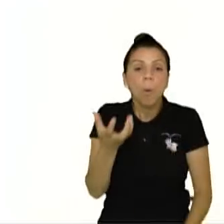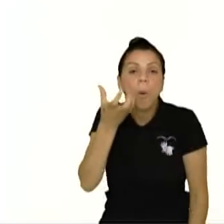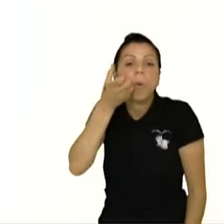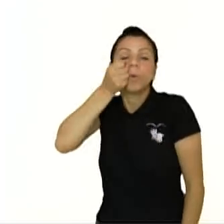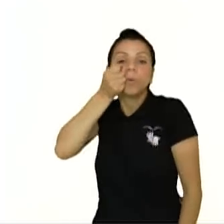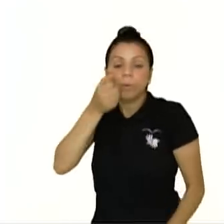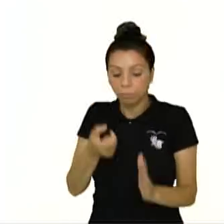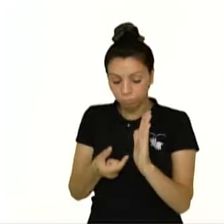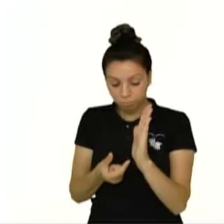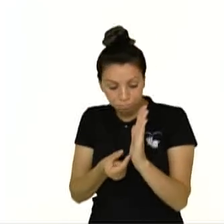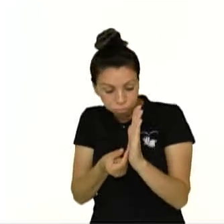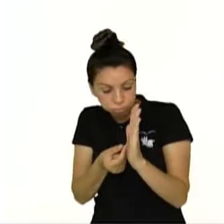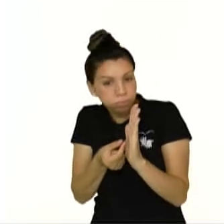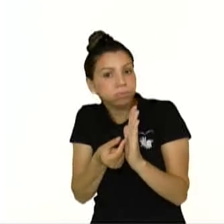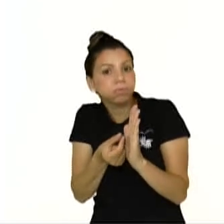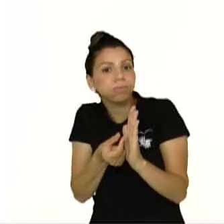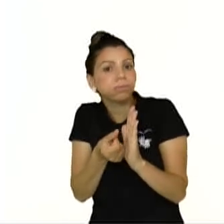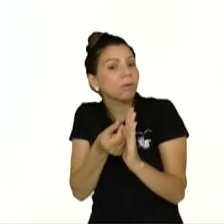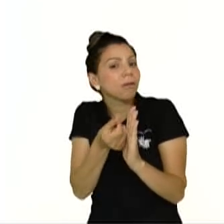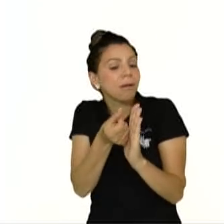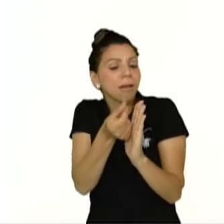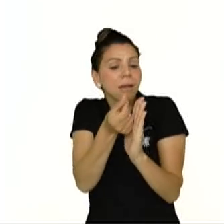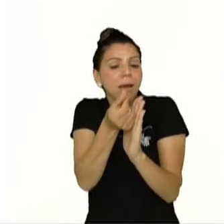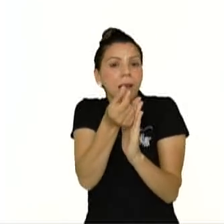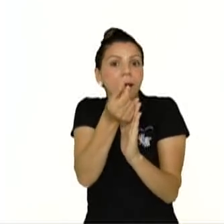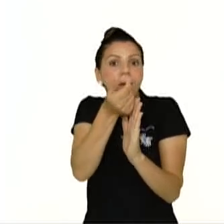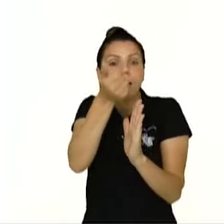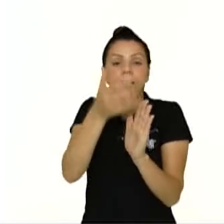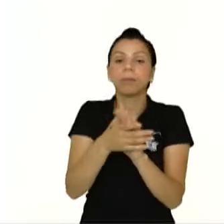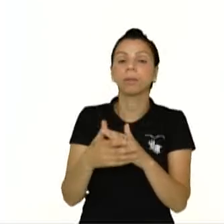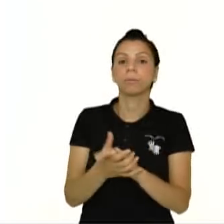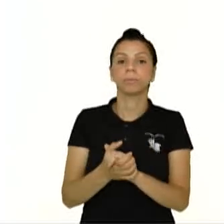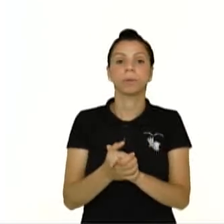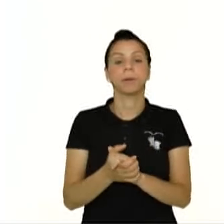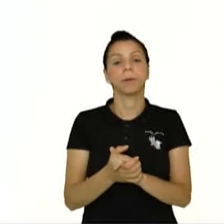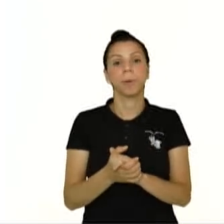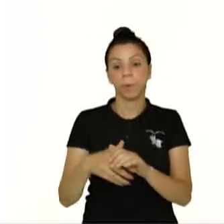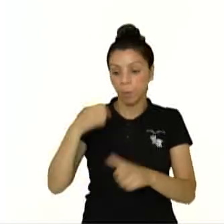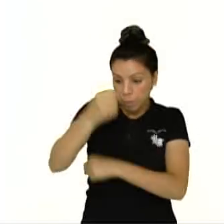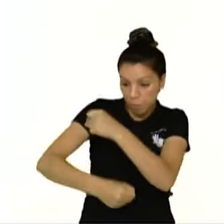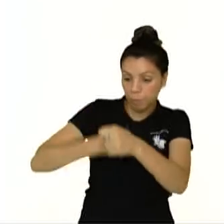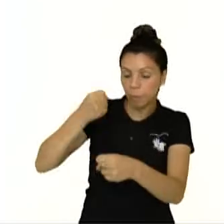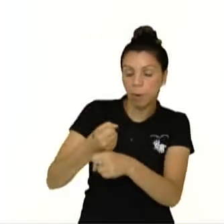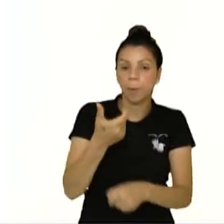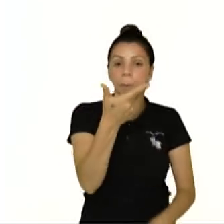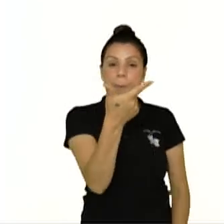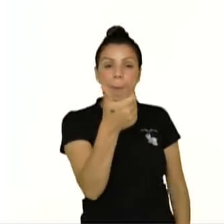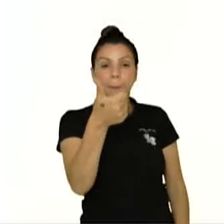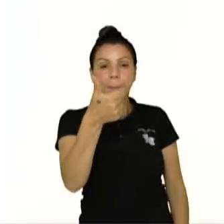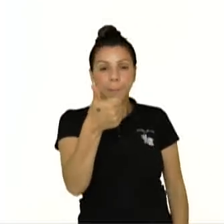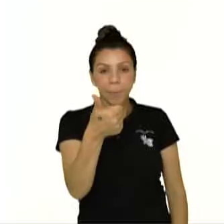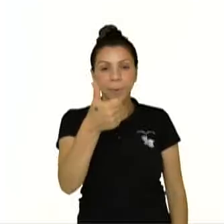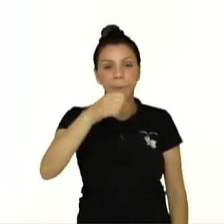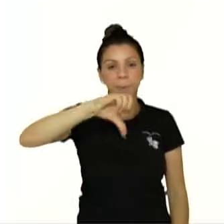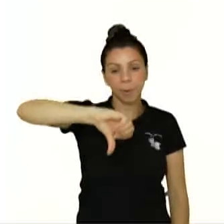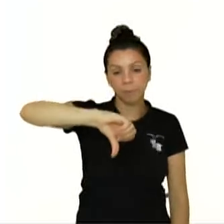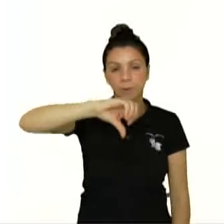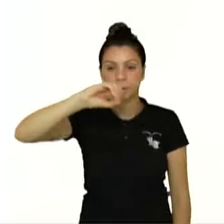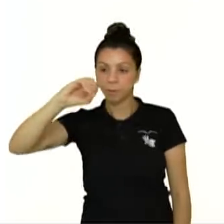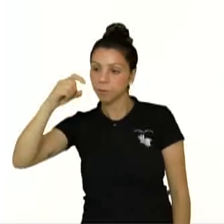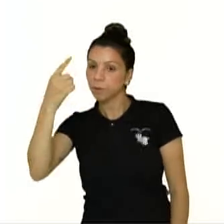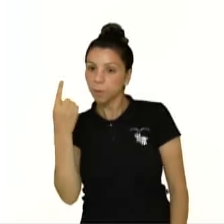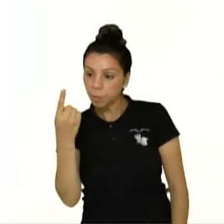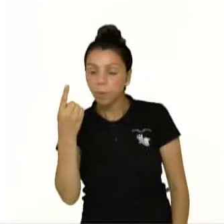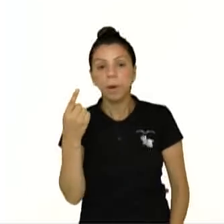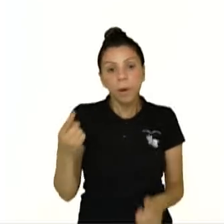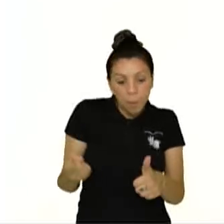de Carnegie foi tão expressiva que lá em 1901, então veja, 1901 é o primeiro